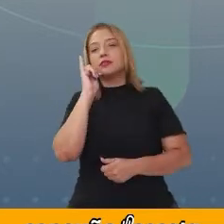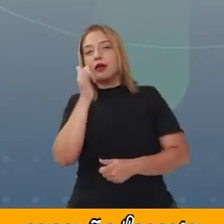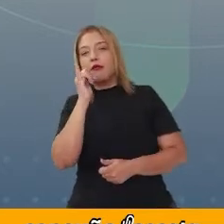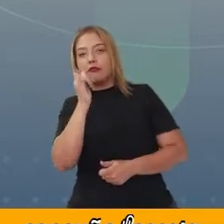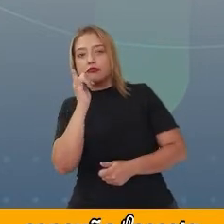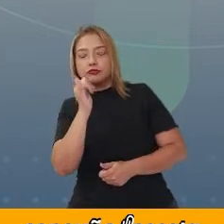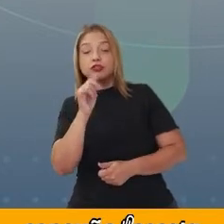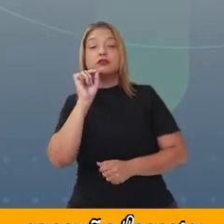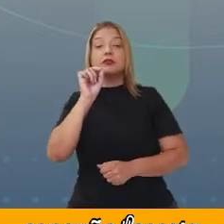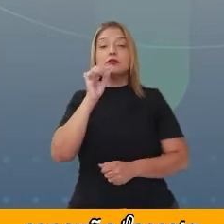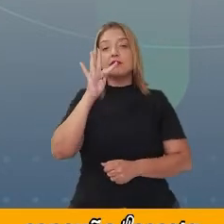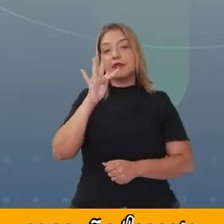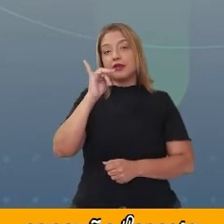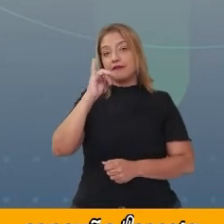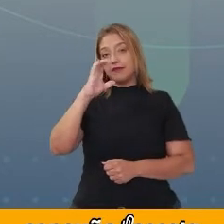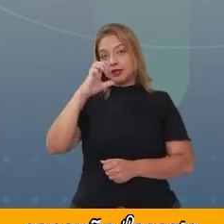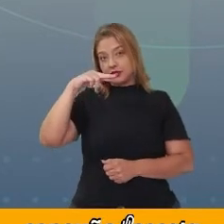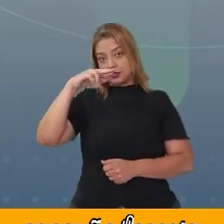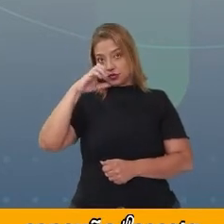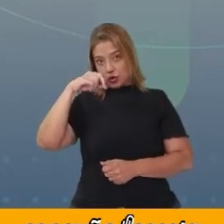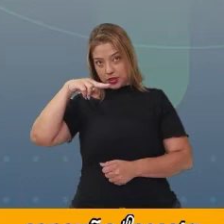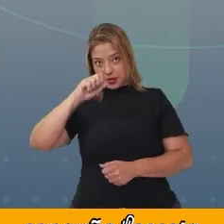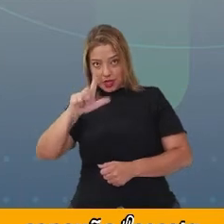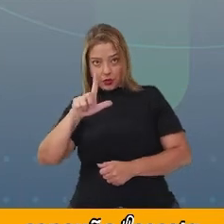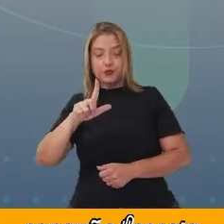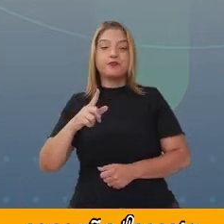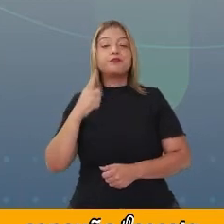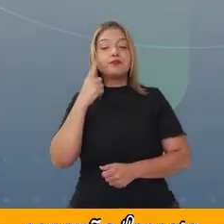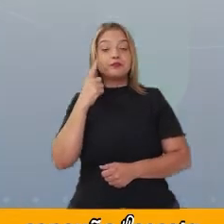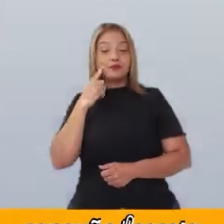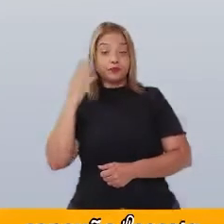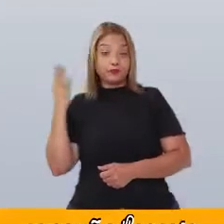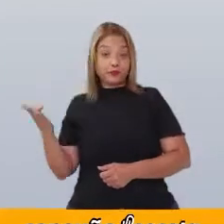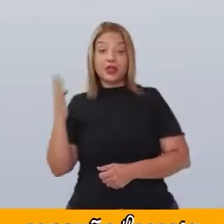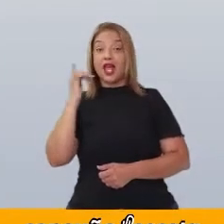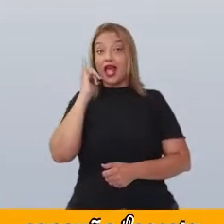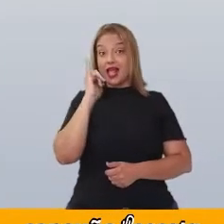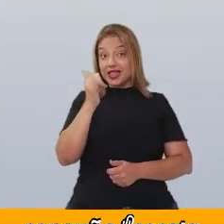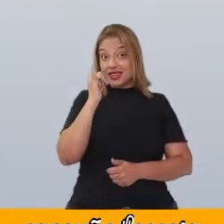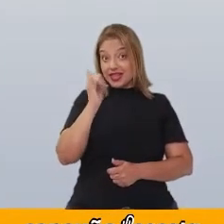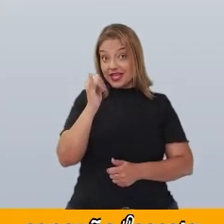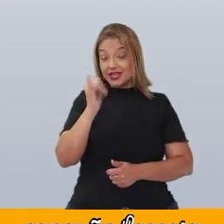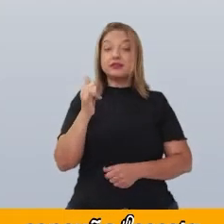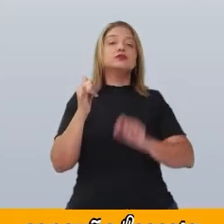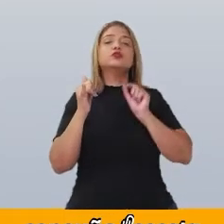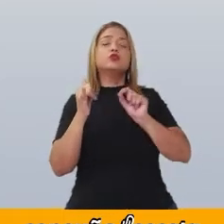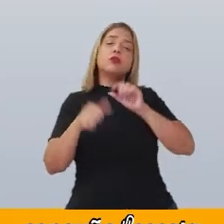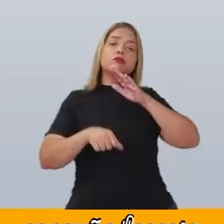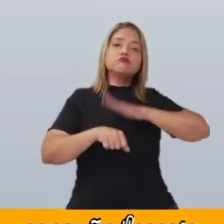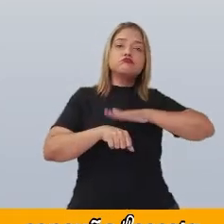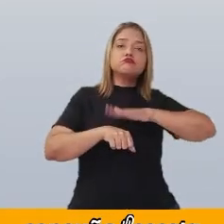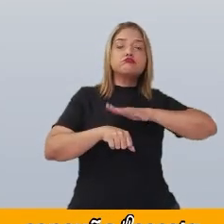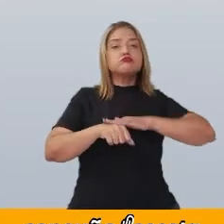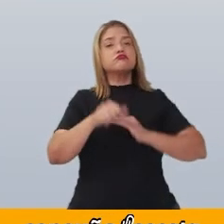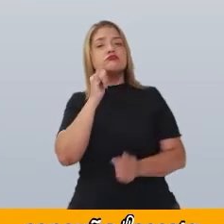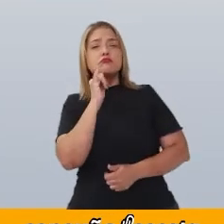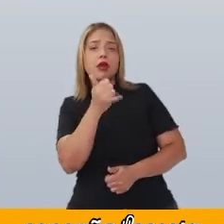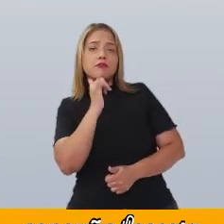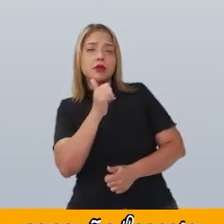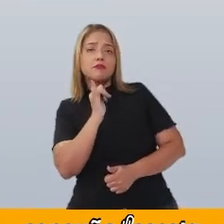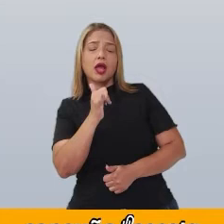narrativa ficcional. Bem, a narrativa está associada ao ato de